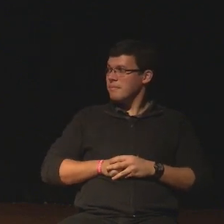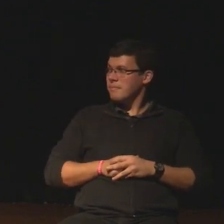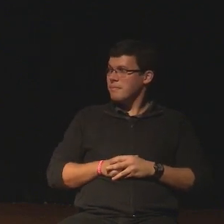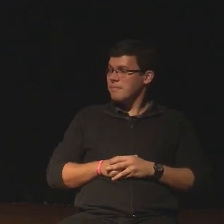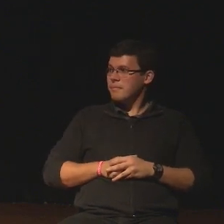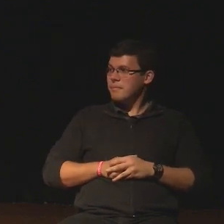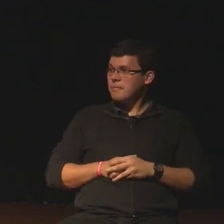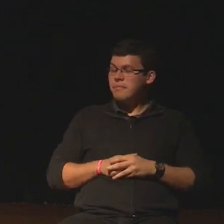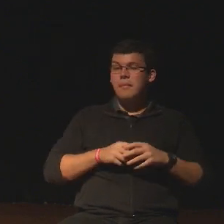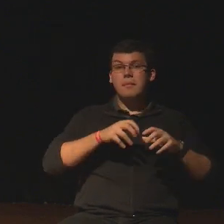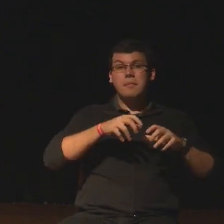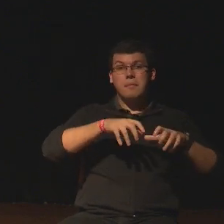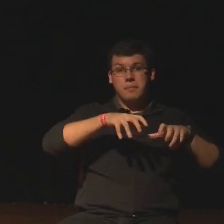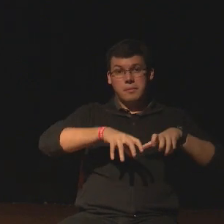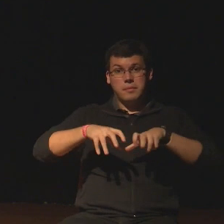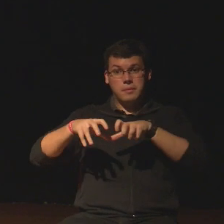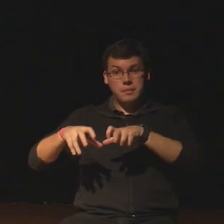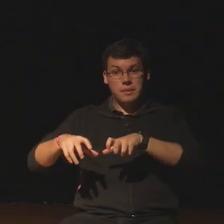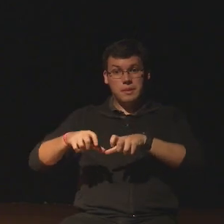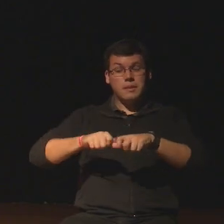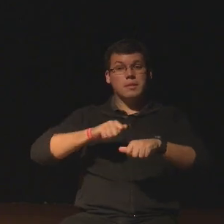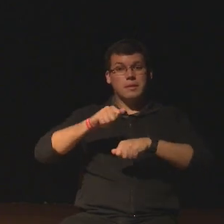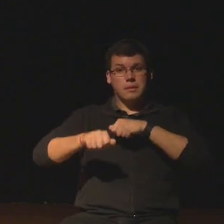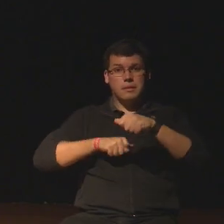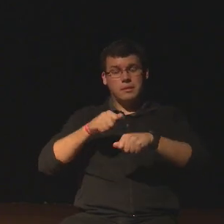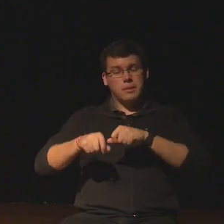presente pela rede cicloviária.